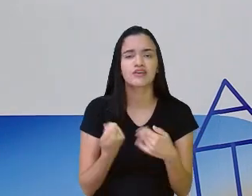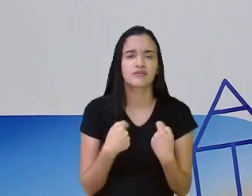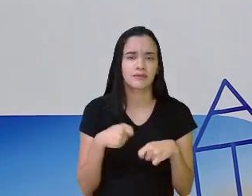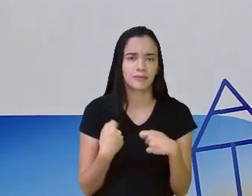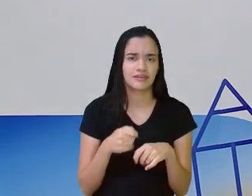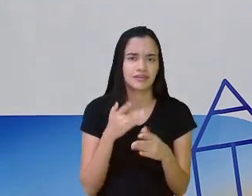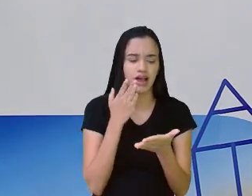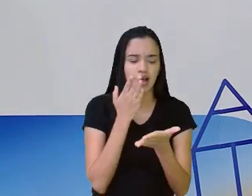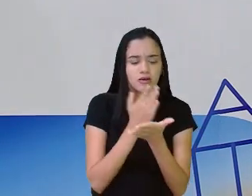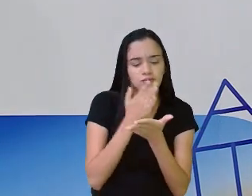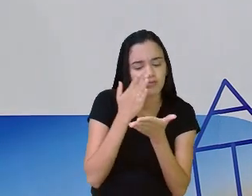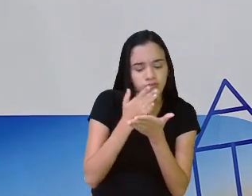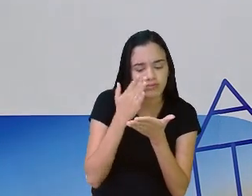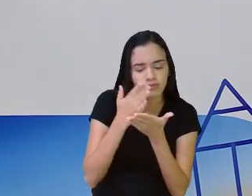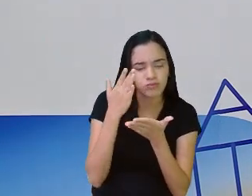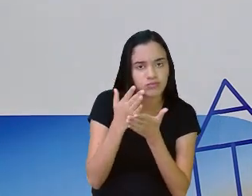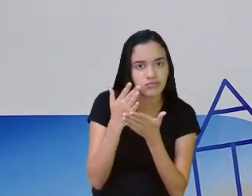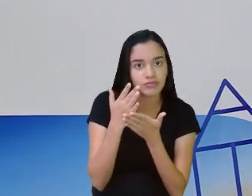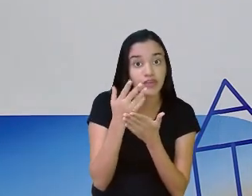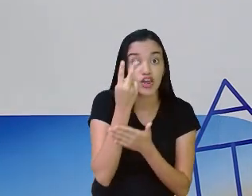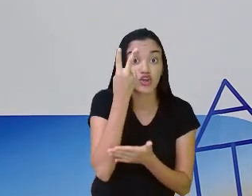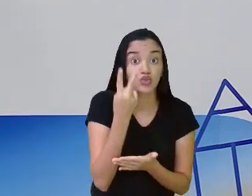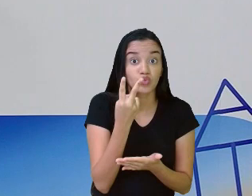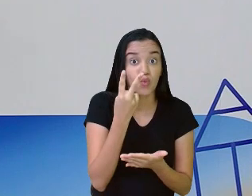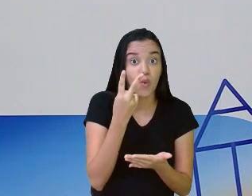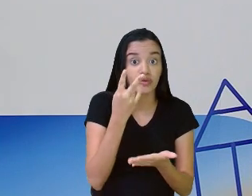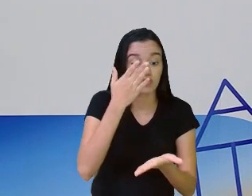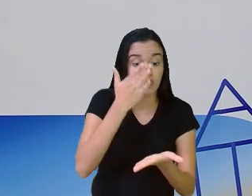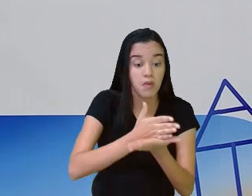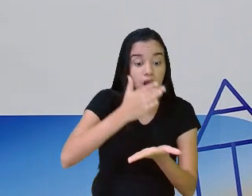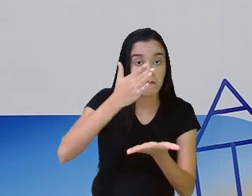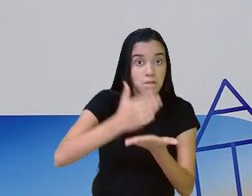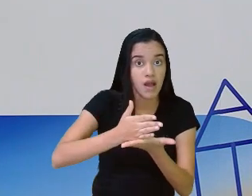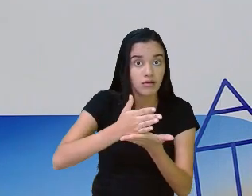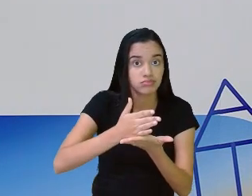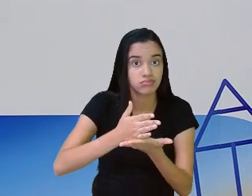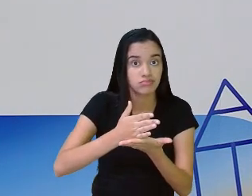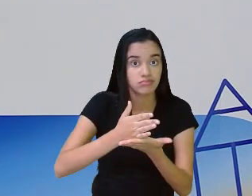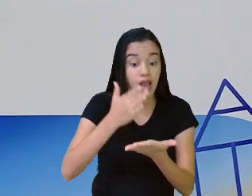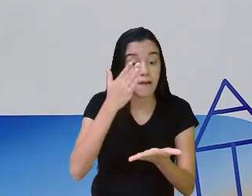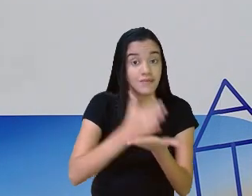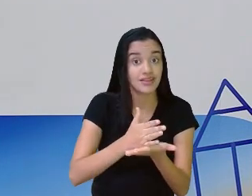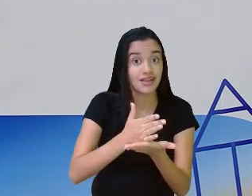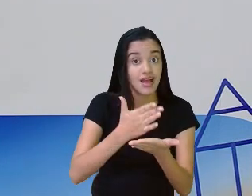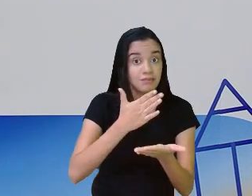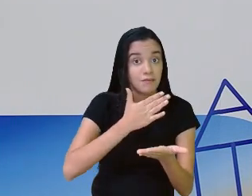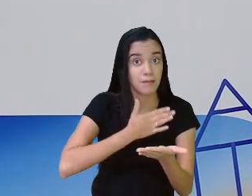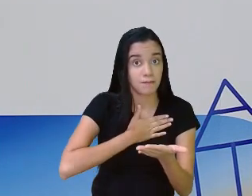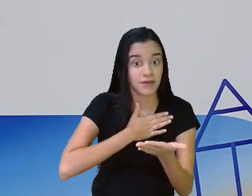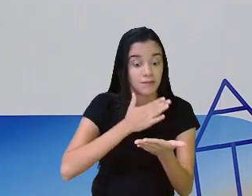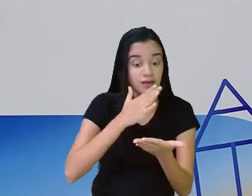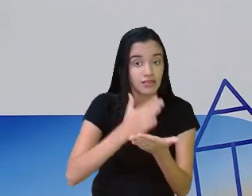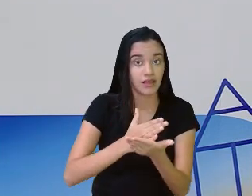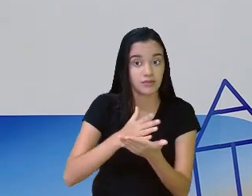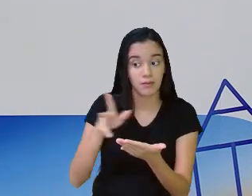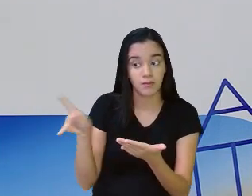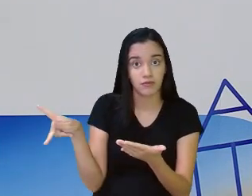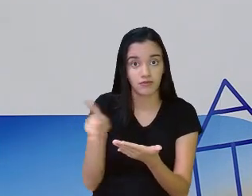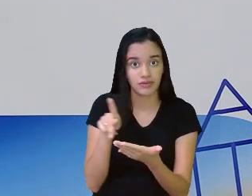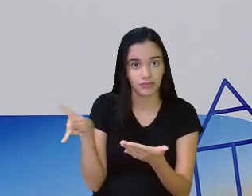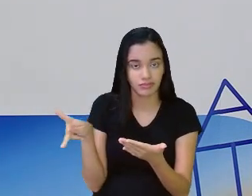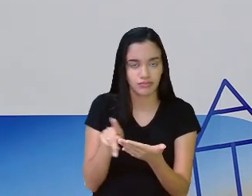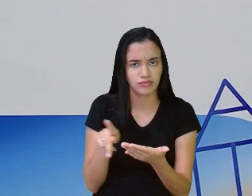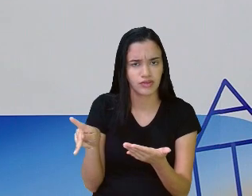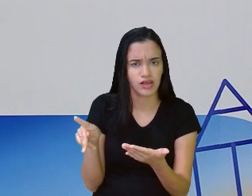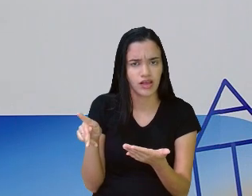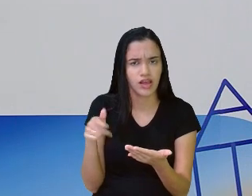precisar dividir esta barra em 2. Será metade para mim e metade para ela. Seria justo eu ficar